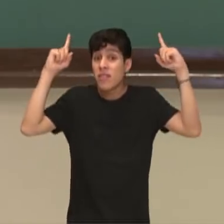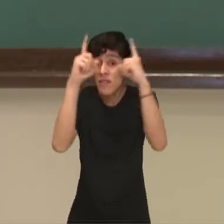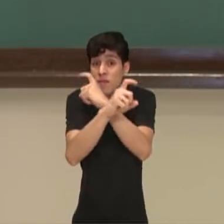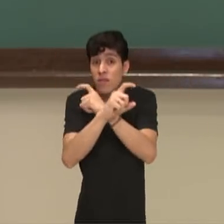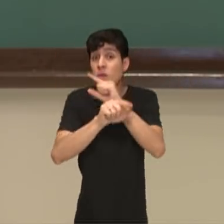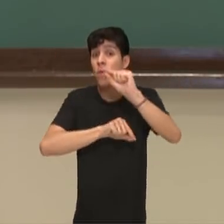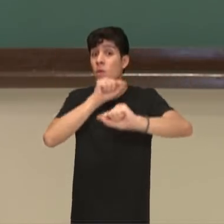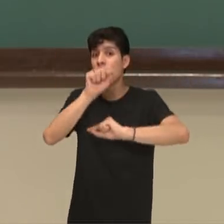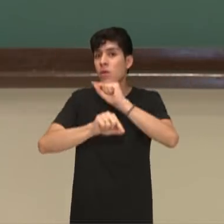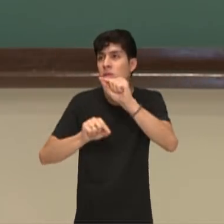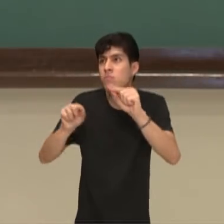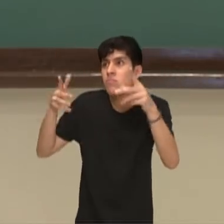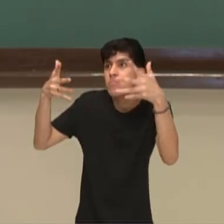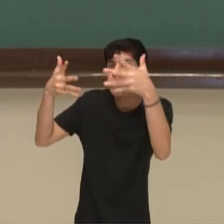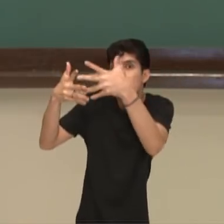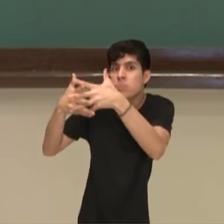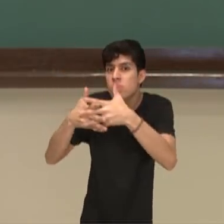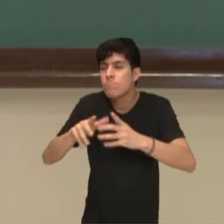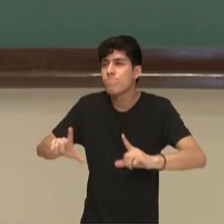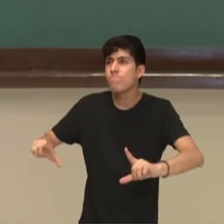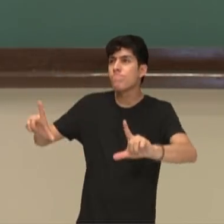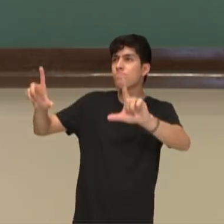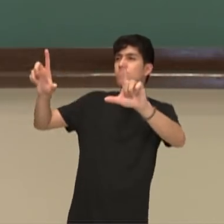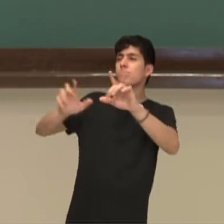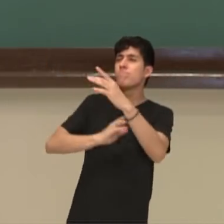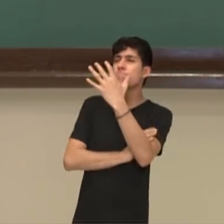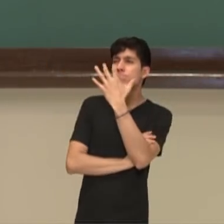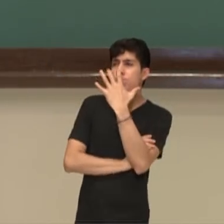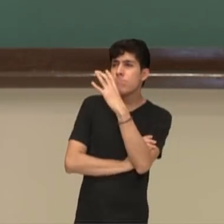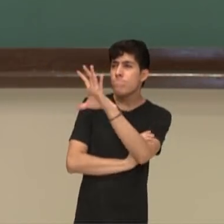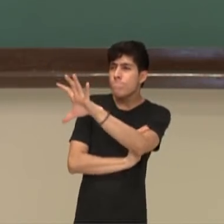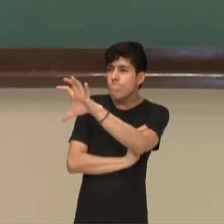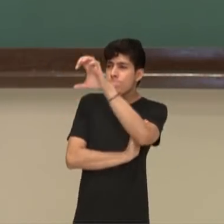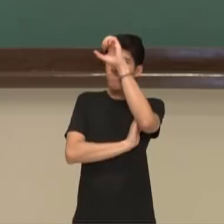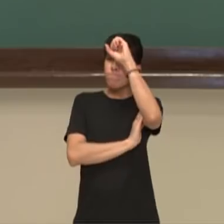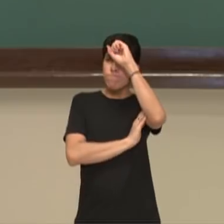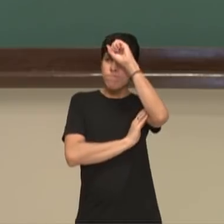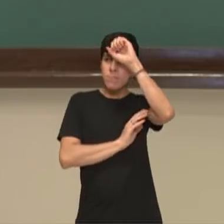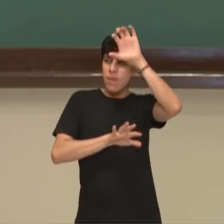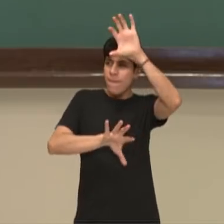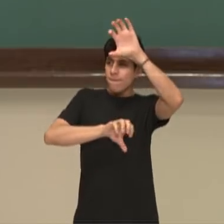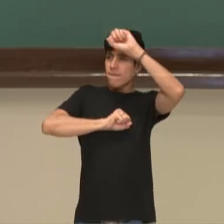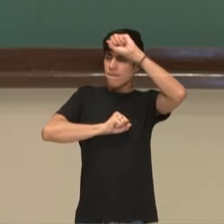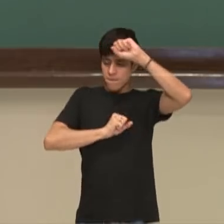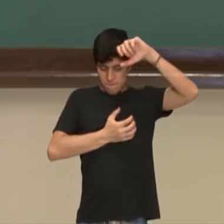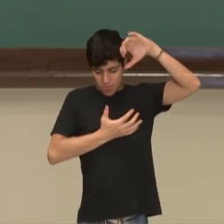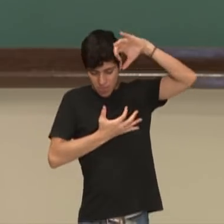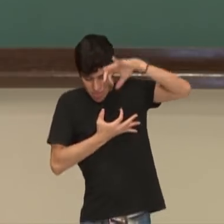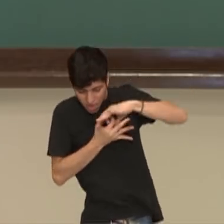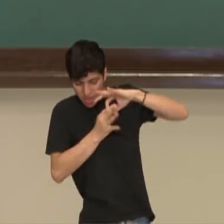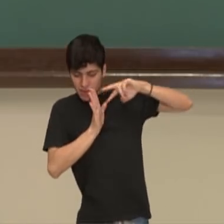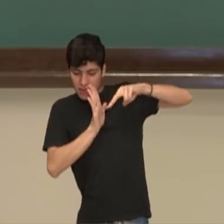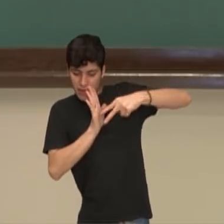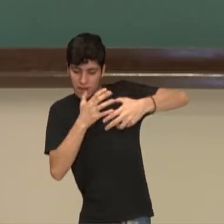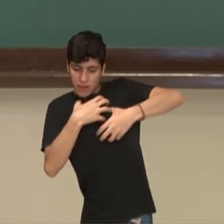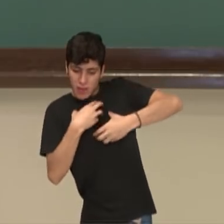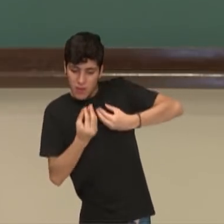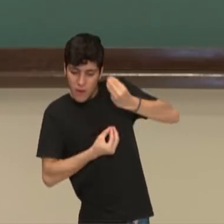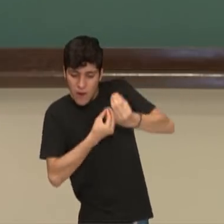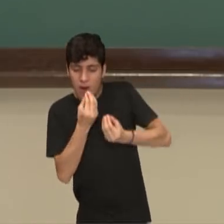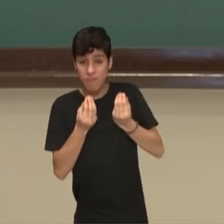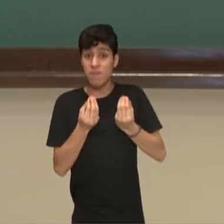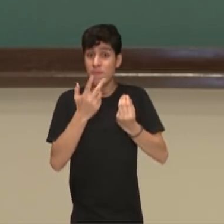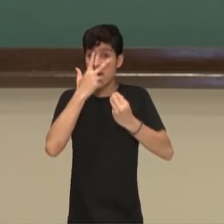obra de arte mais complexa e tentar extrair dela o seu significado. Tá? Então era mais ou menos uma parte